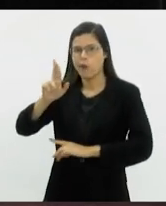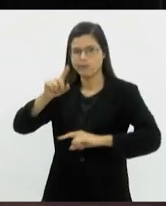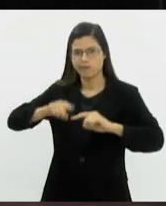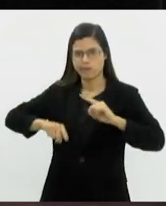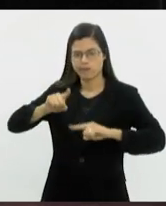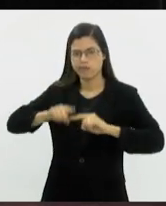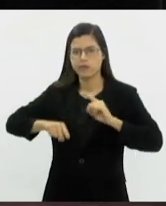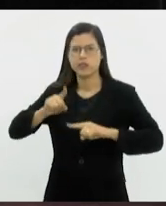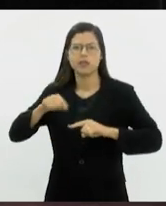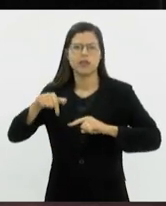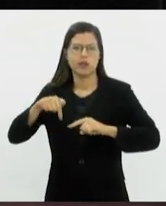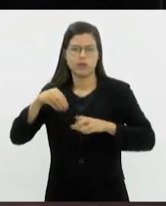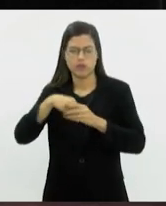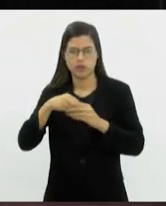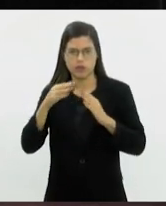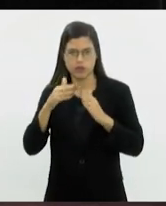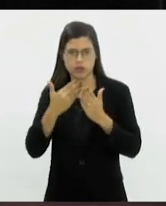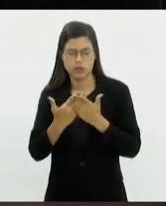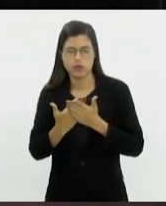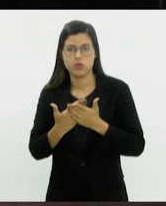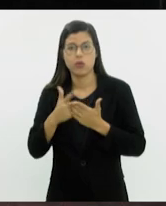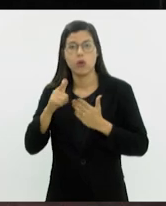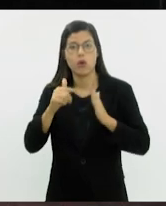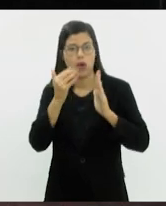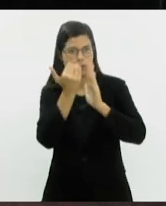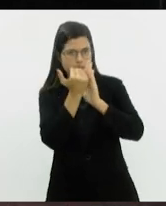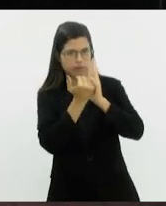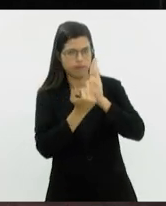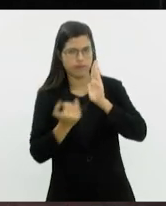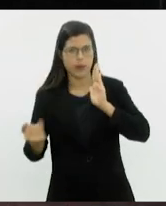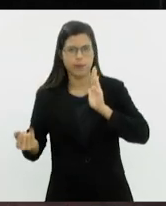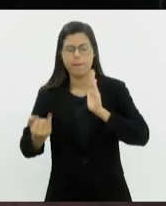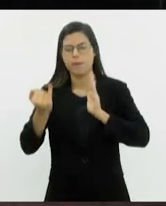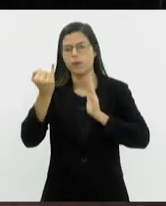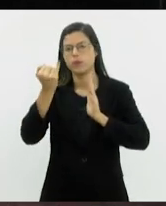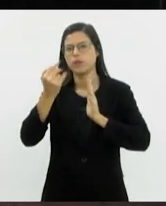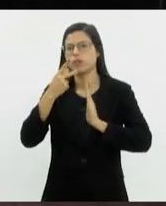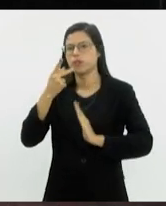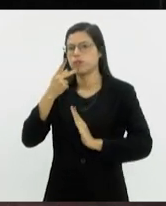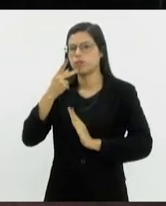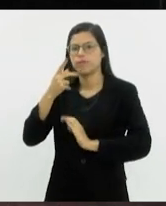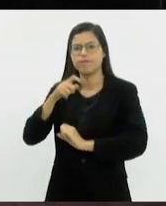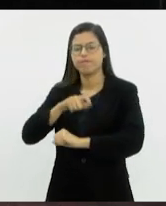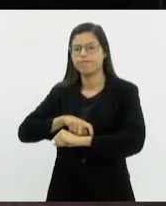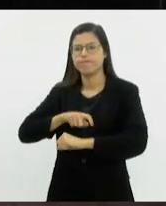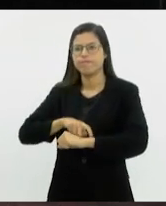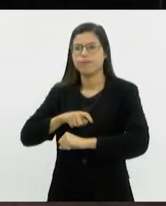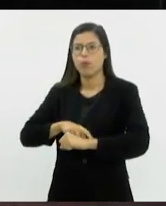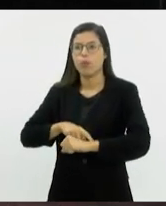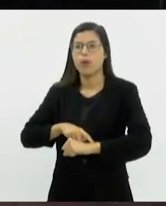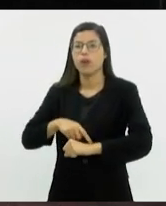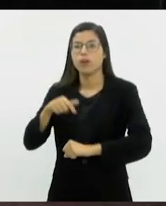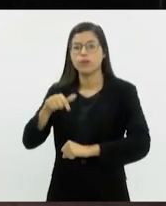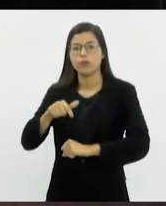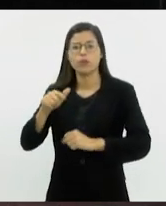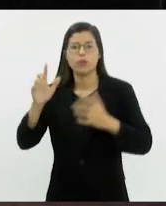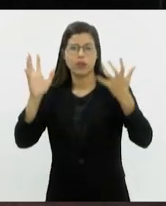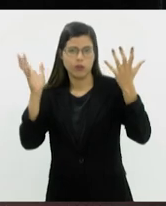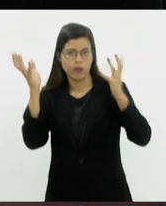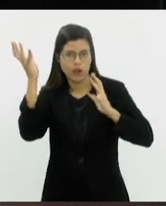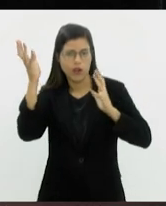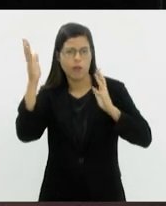das nossas escolas. Essa é uma pauta importante ser dita nesse momento em que o clima fica mais